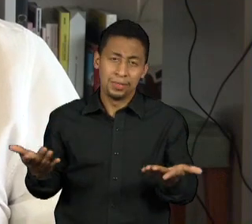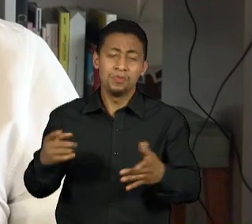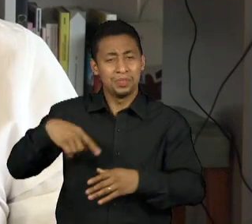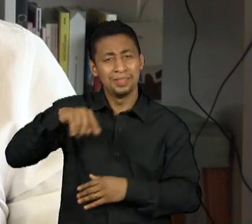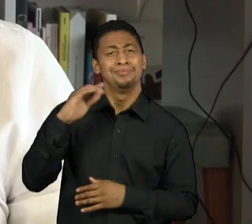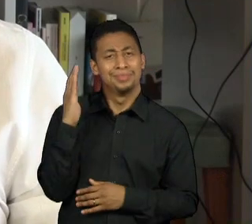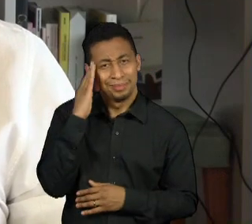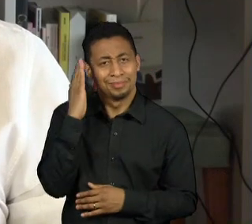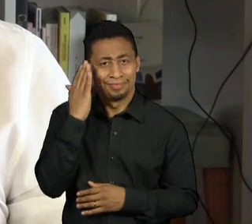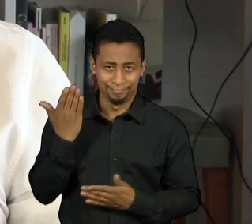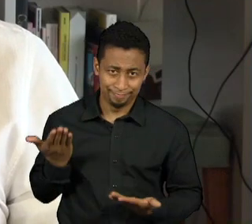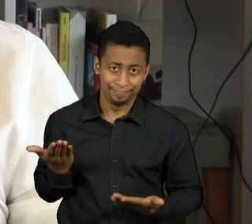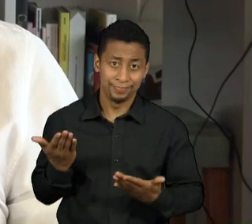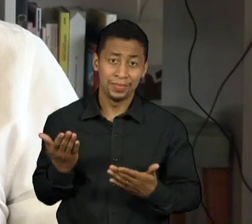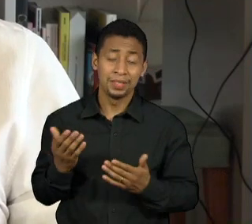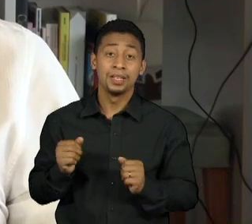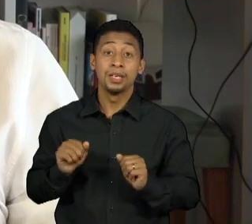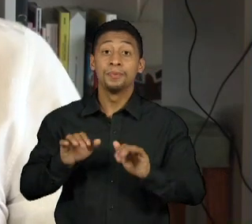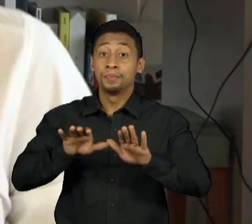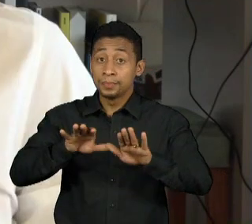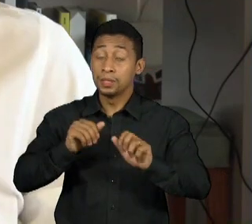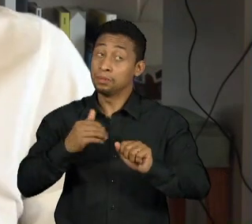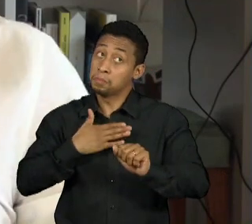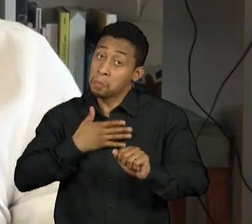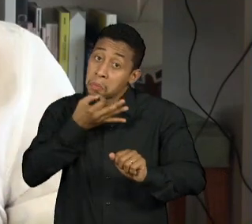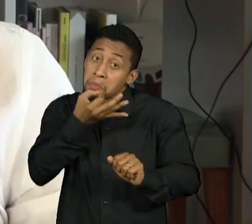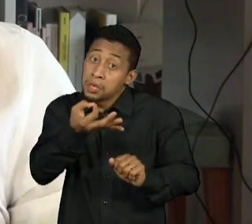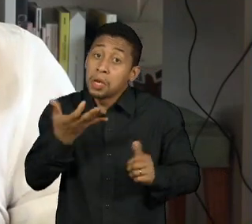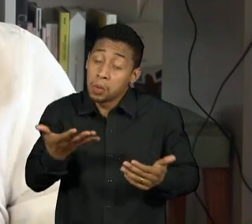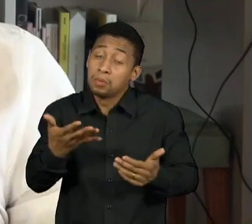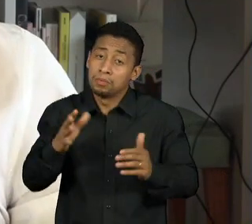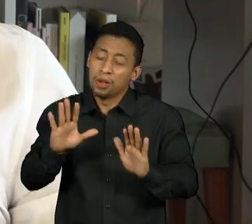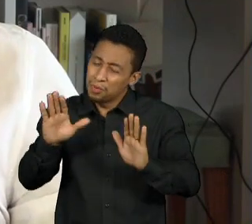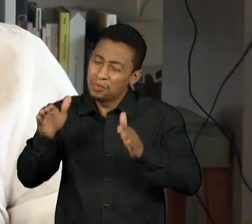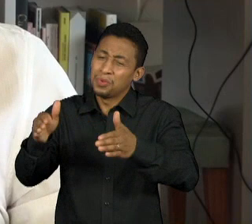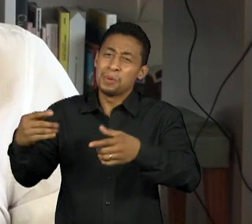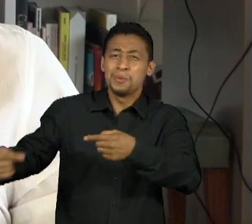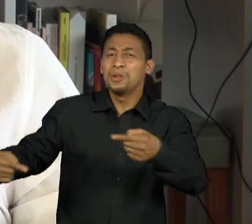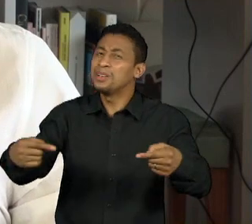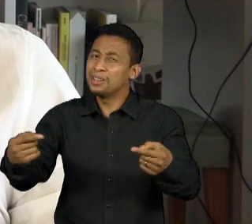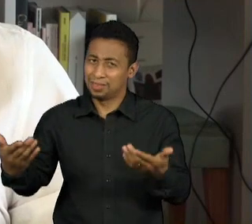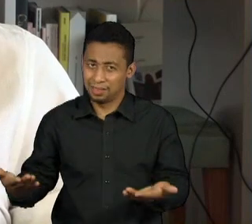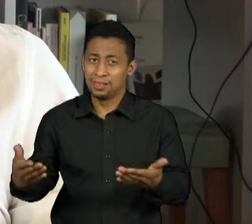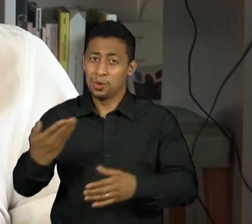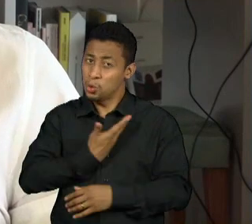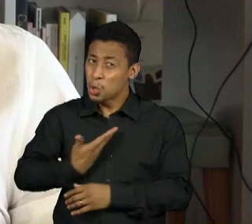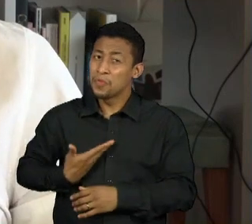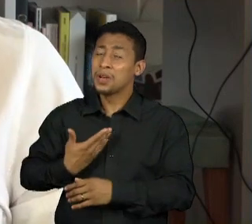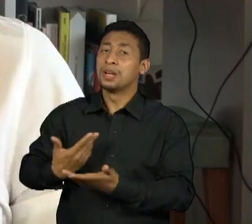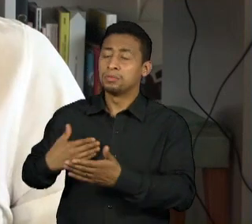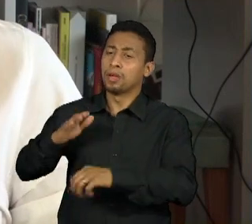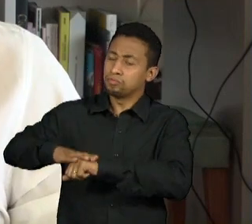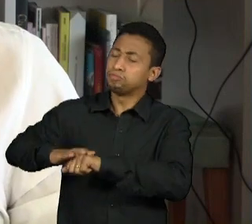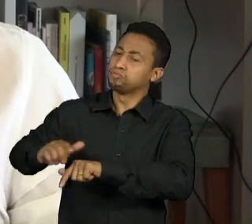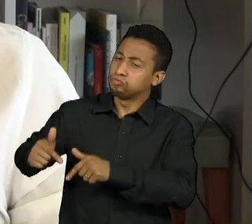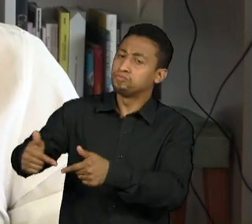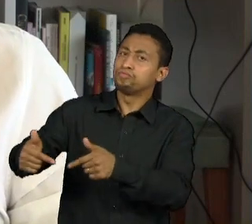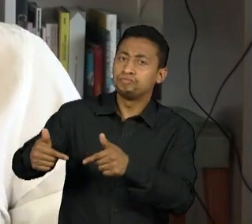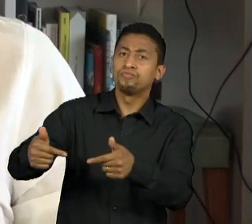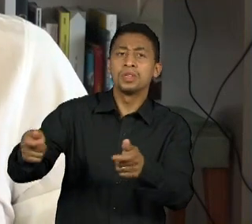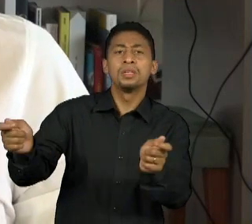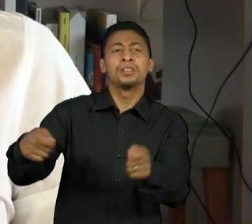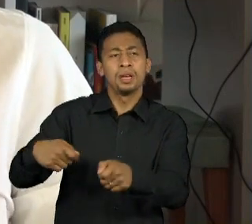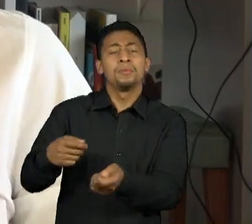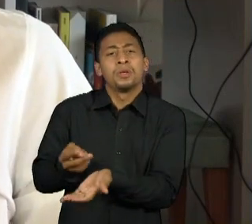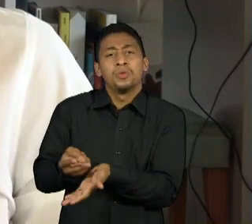agora. Então, mas eu acho que é condições políticas. Um governo tem que criar condições políticas de continuar, e ele às vezes chega num ponto